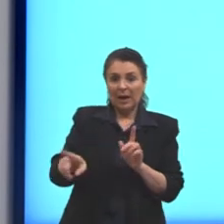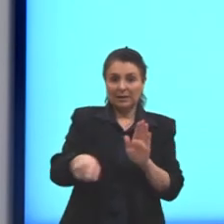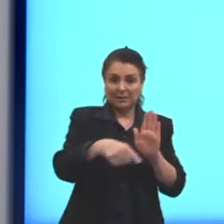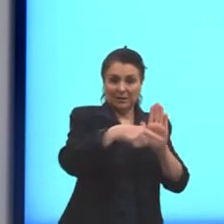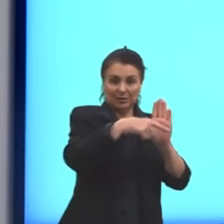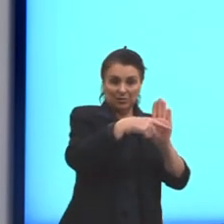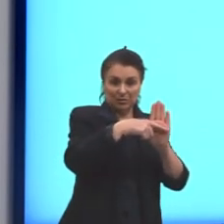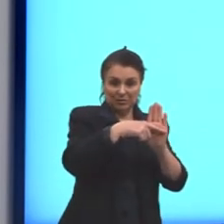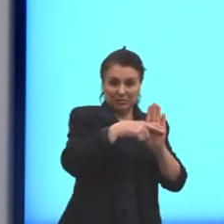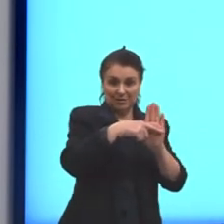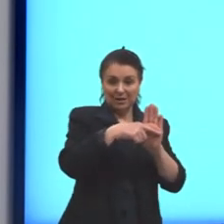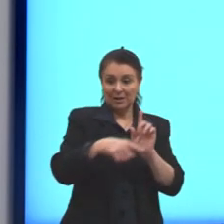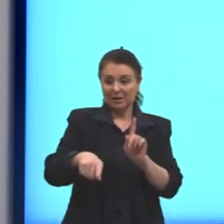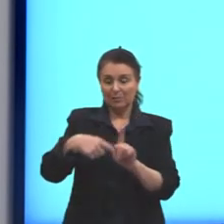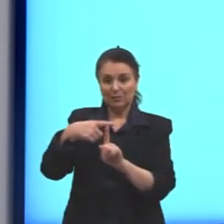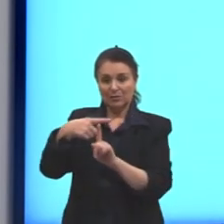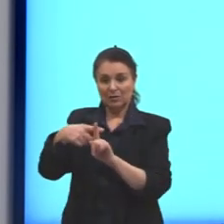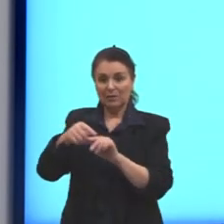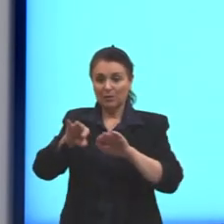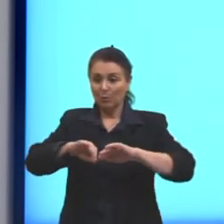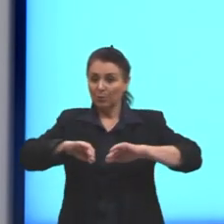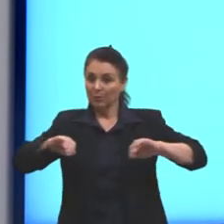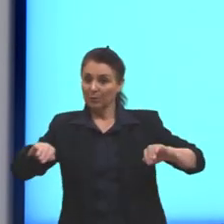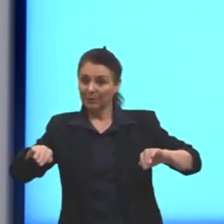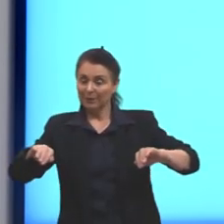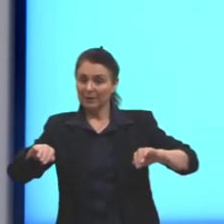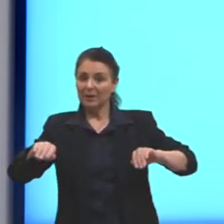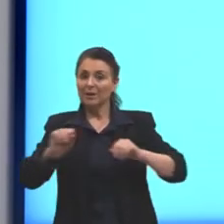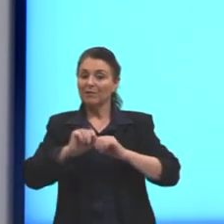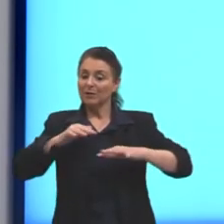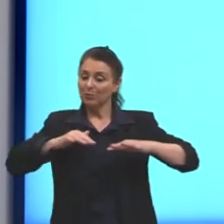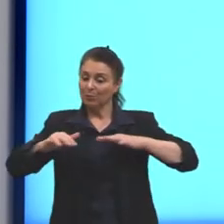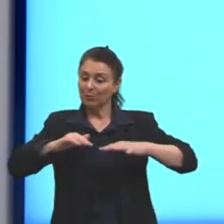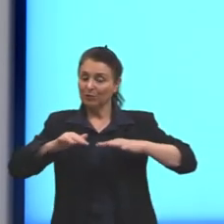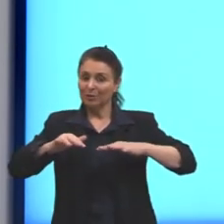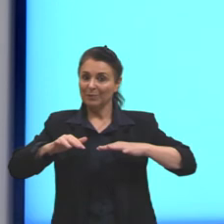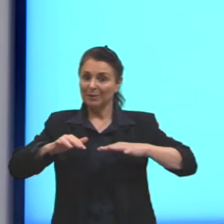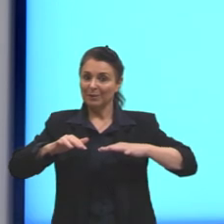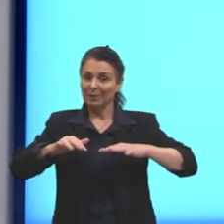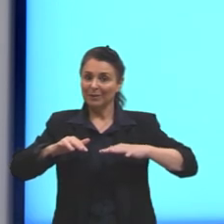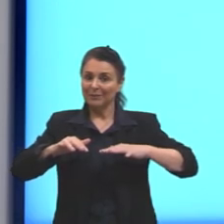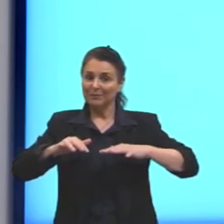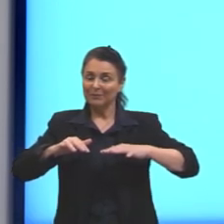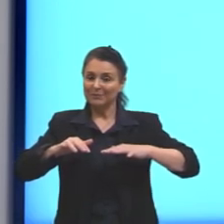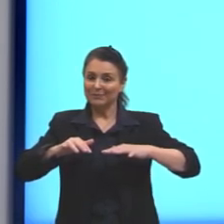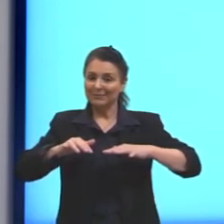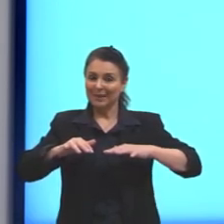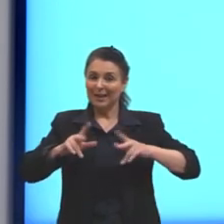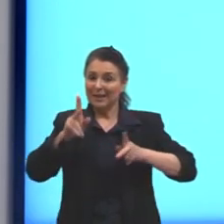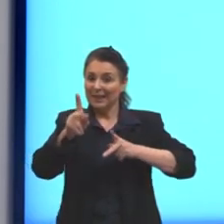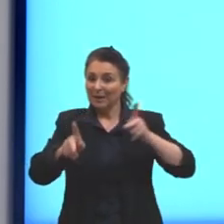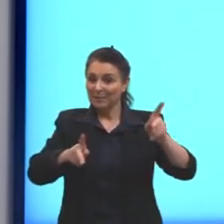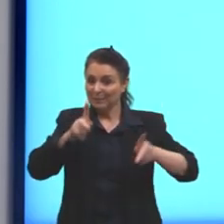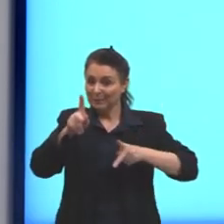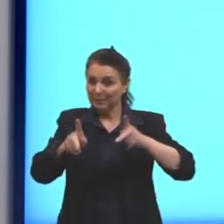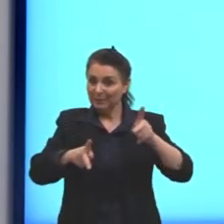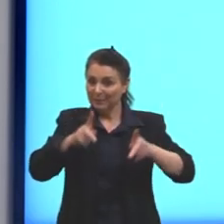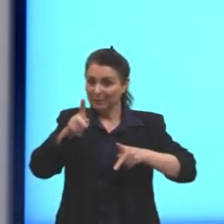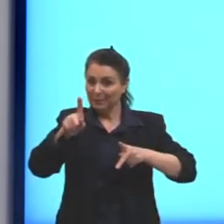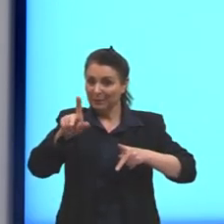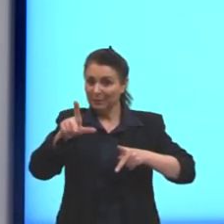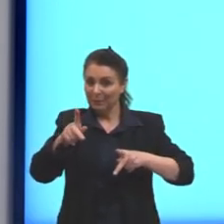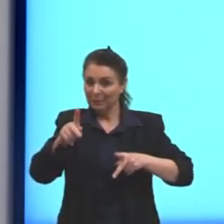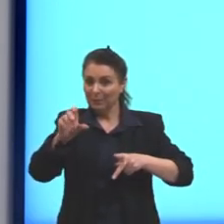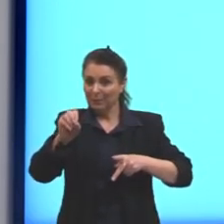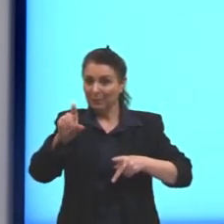vão ficar do outro né e isso faz com que ele se movimente tá então na na polarização Há apenas uma